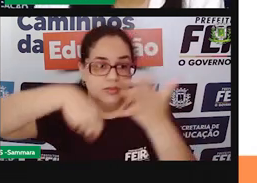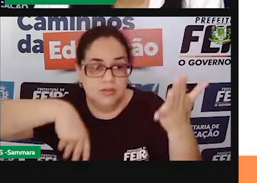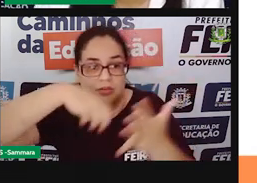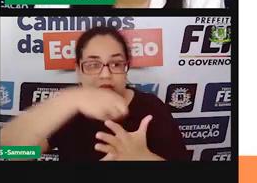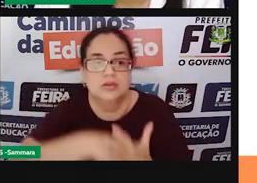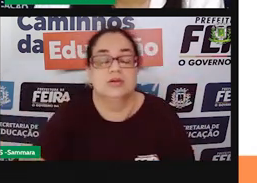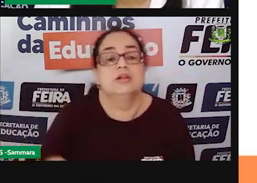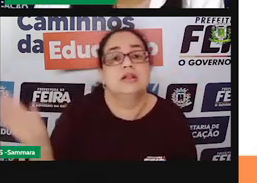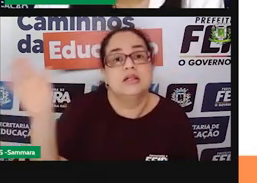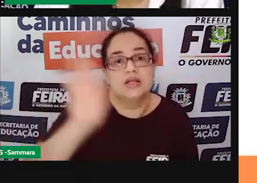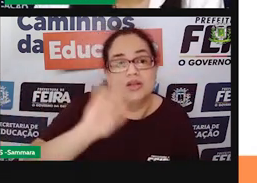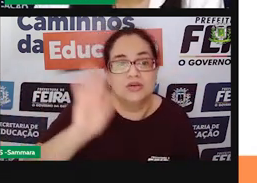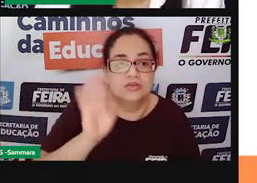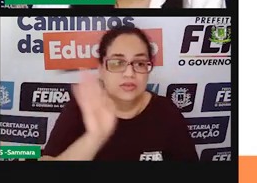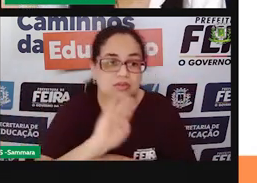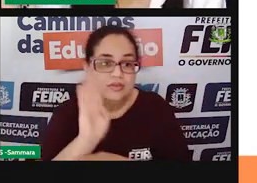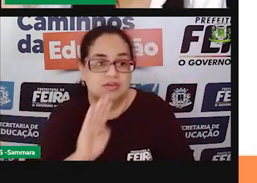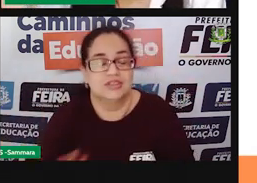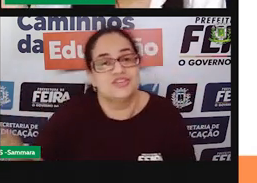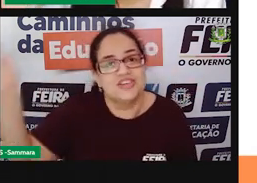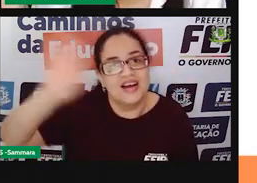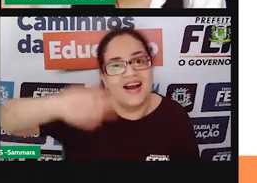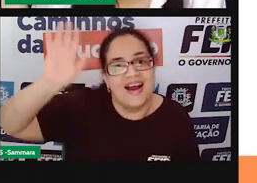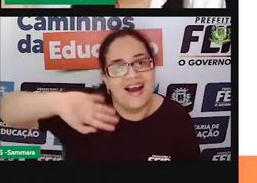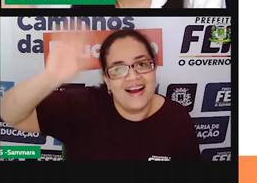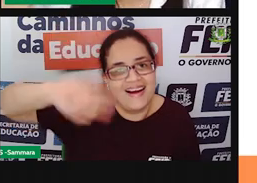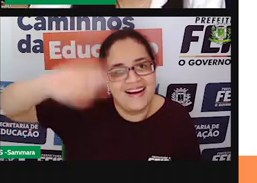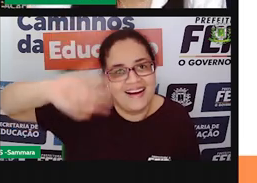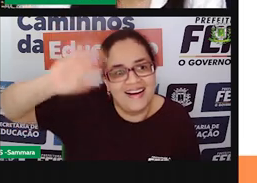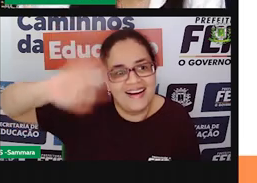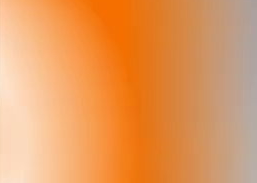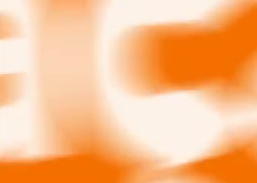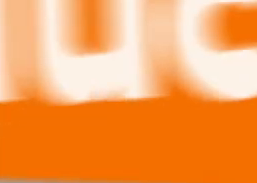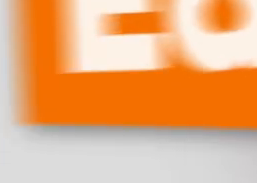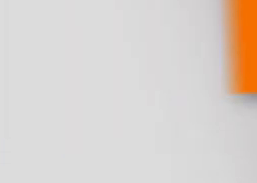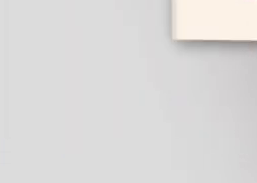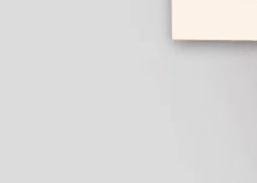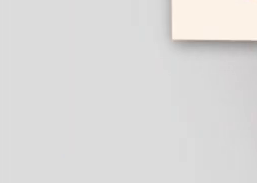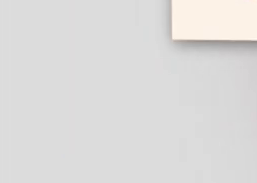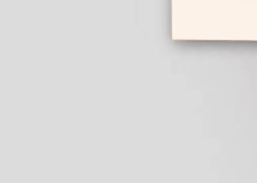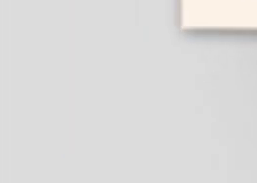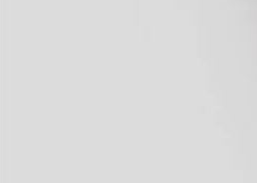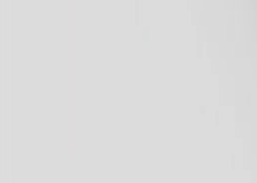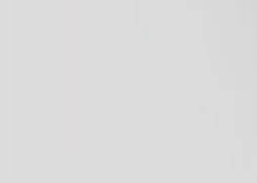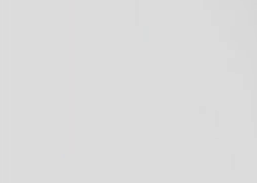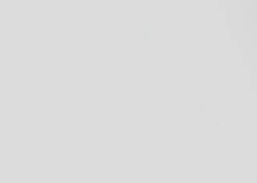E a gente se encontra num próximo momento. Até logo, viu, turma?